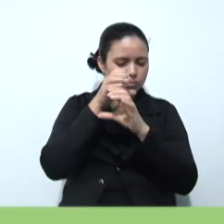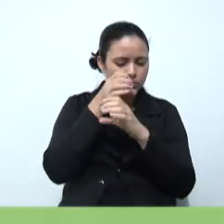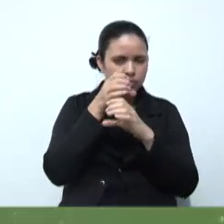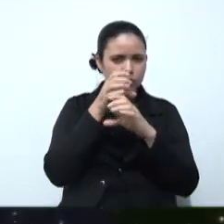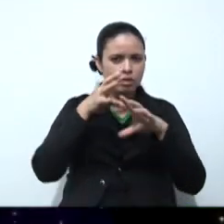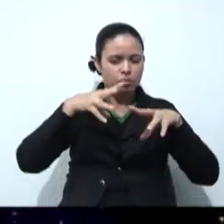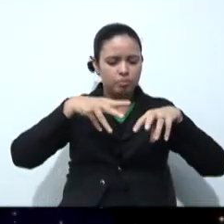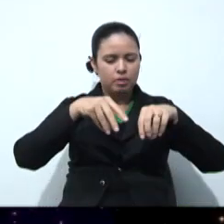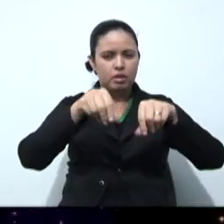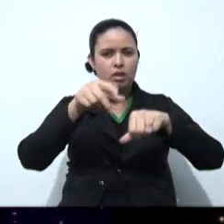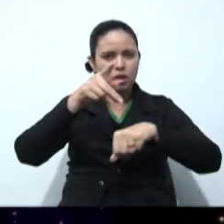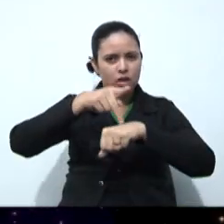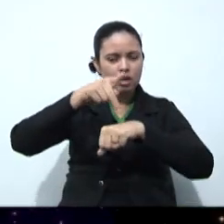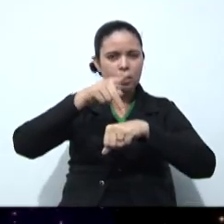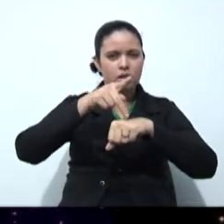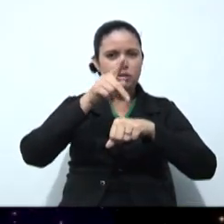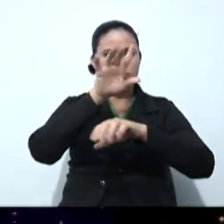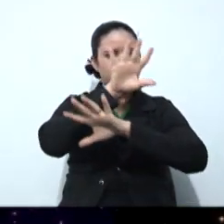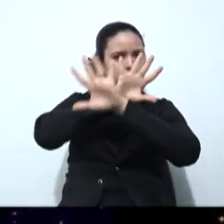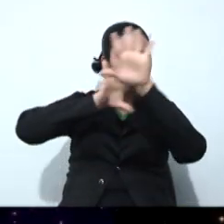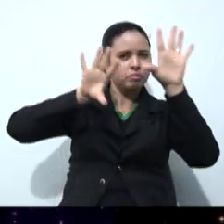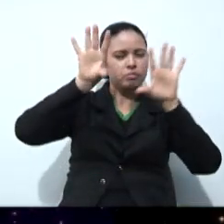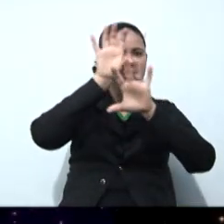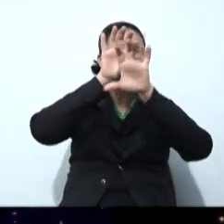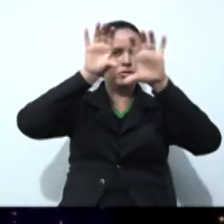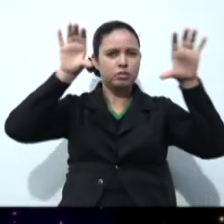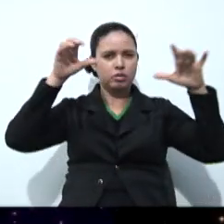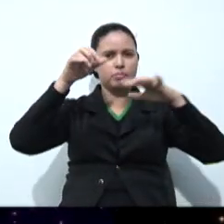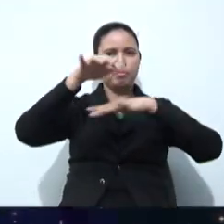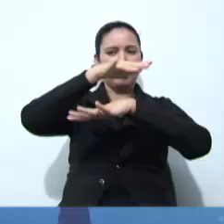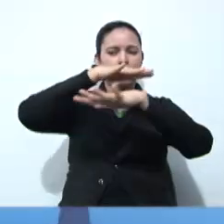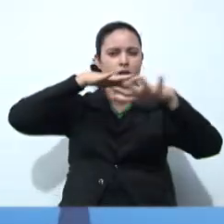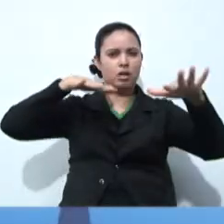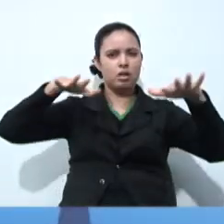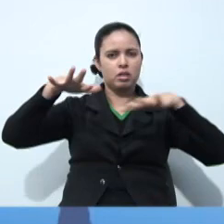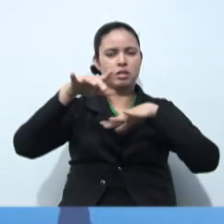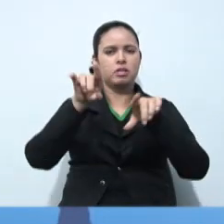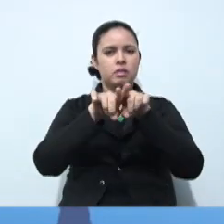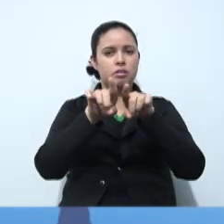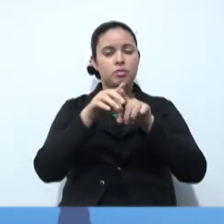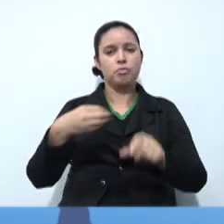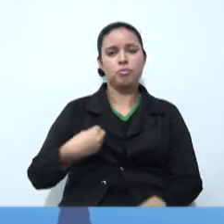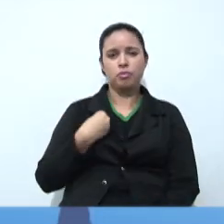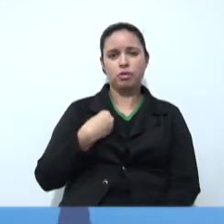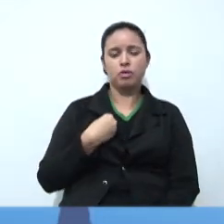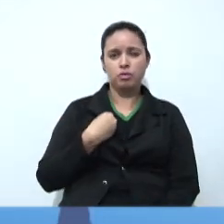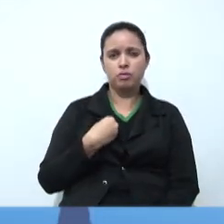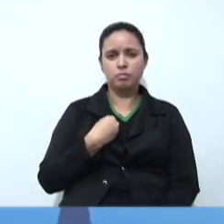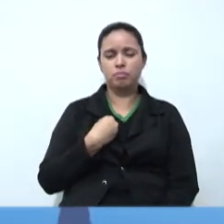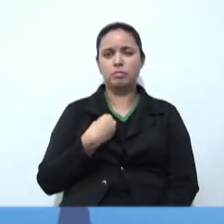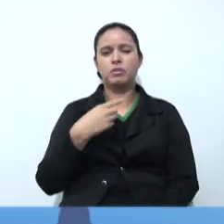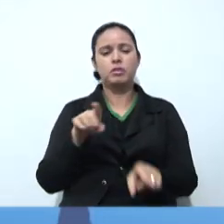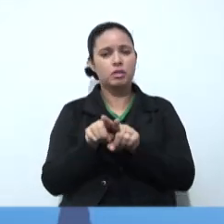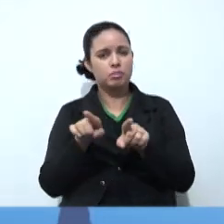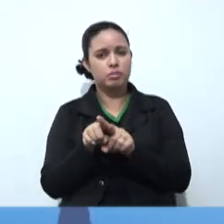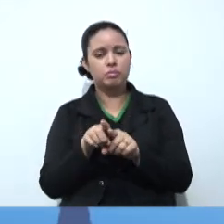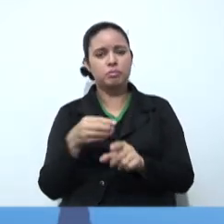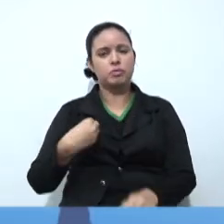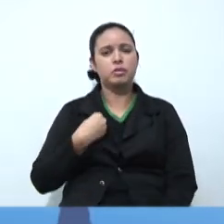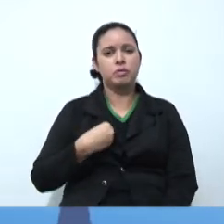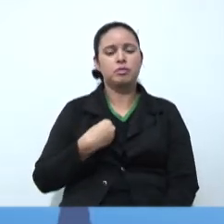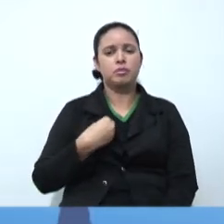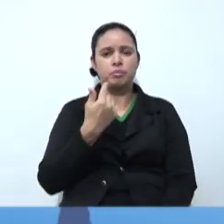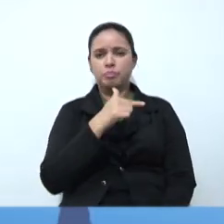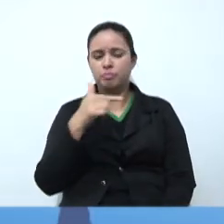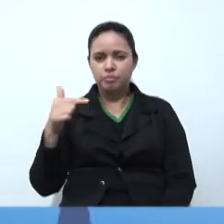as rochas, a atmosfera e os fenômenos naturais, além de coisas vivas e não vivas na Terra, ou em